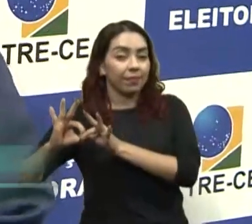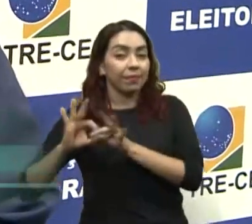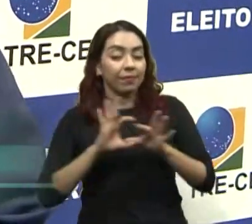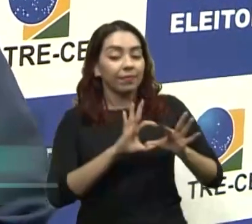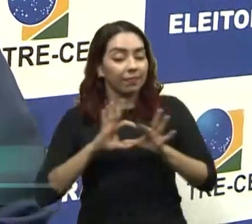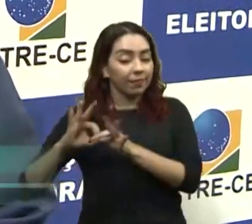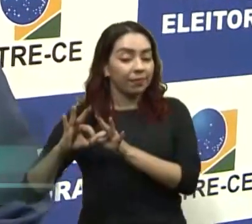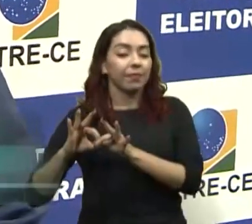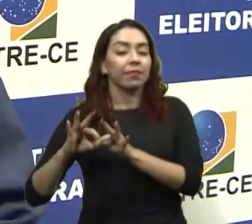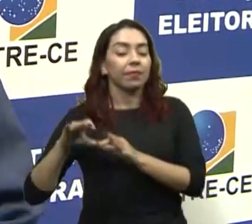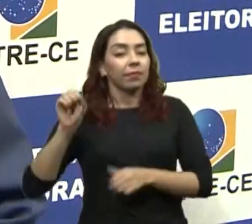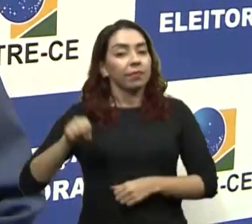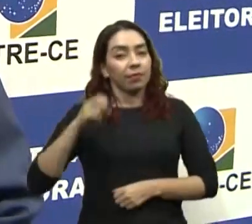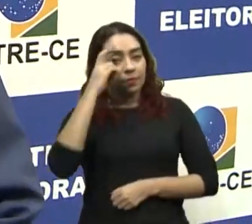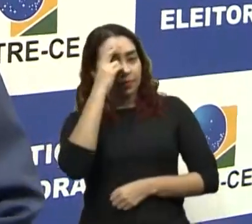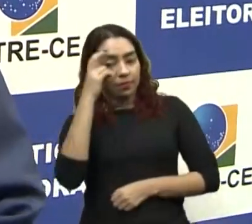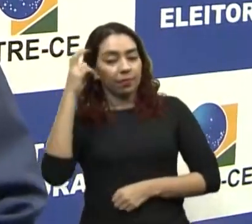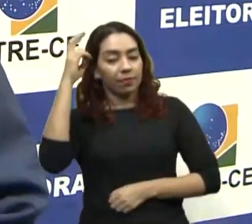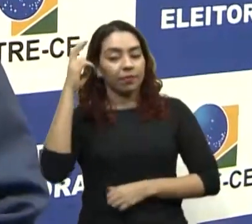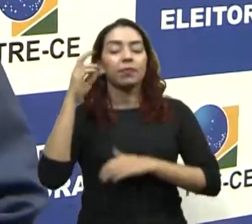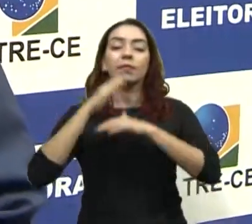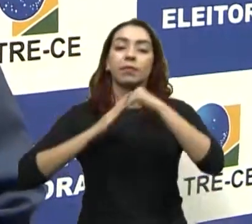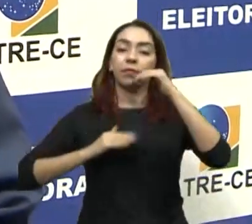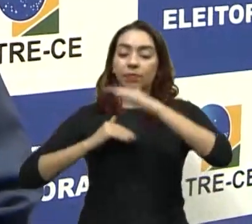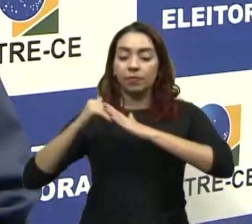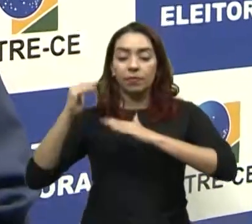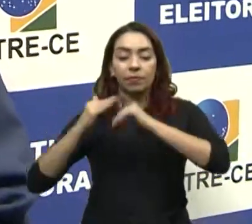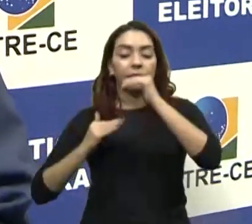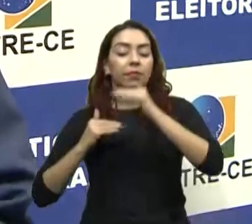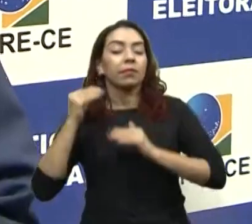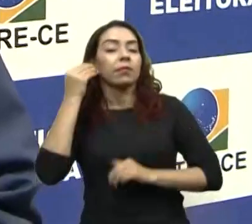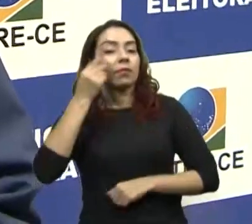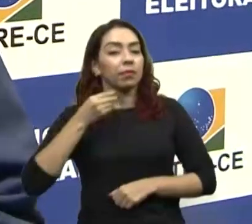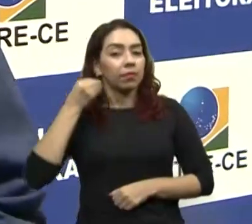sua inteligência, sua capacidade de trabalho, sua experiência, sem